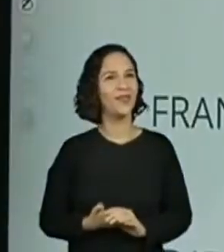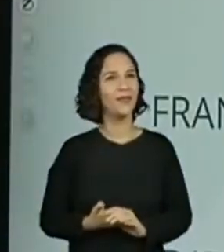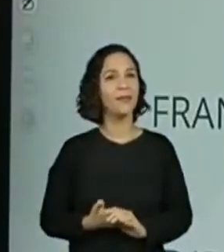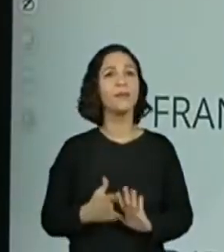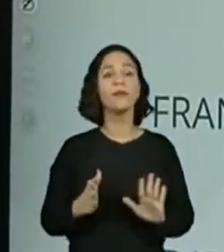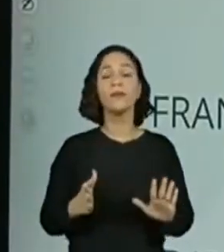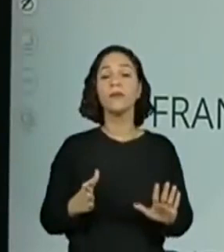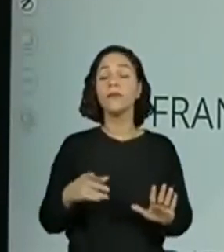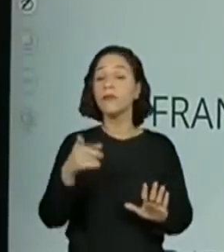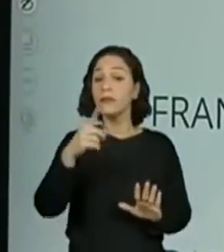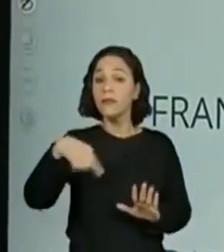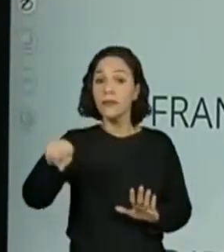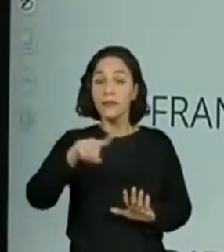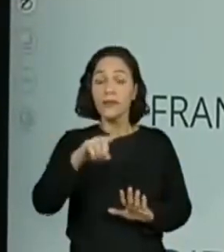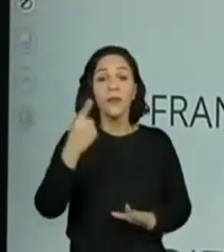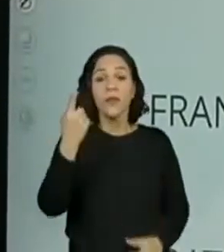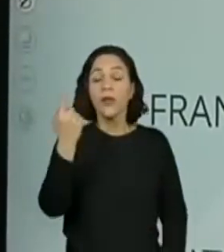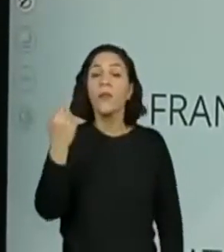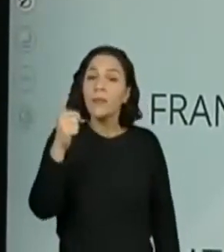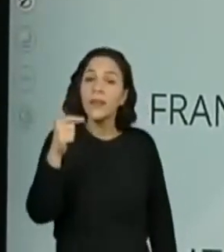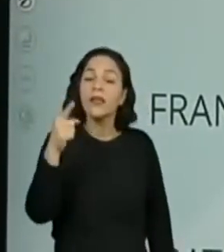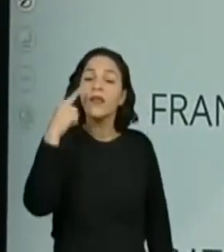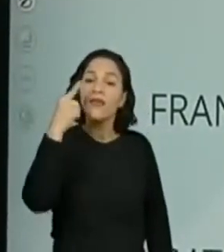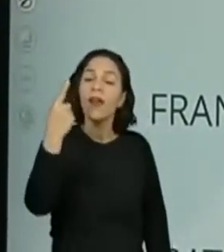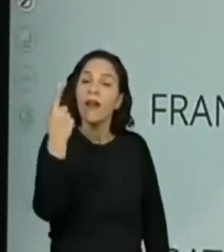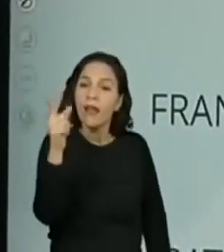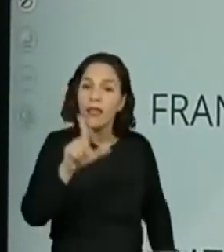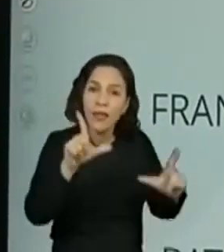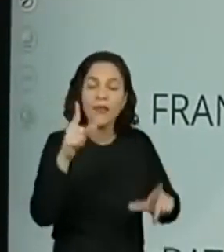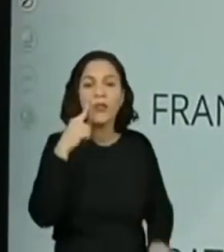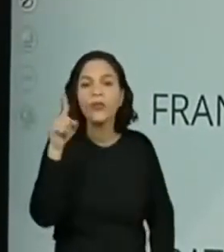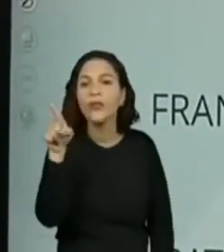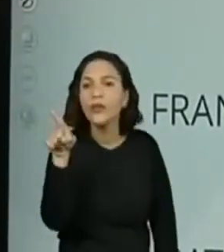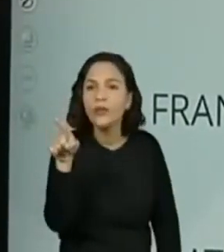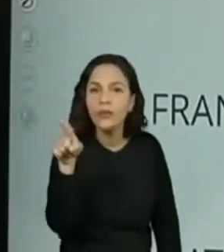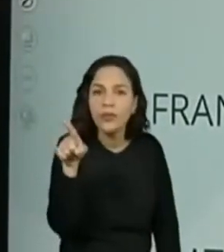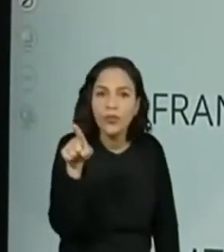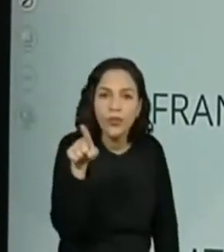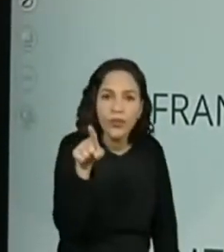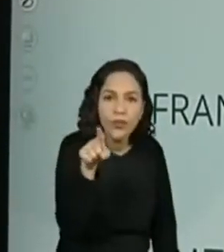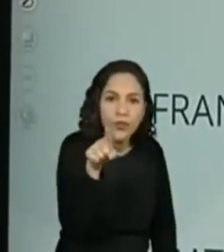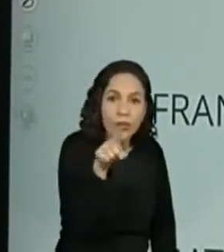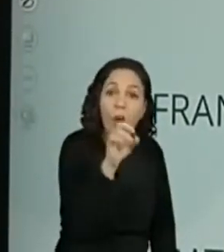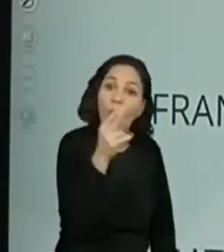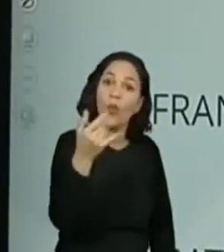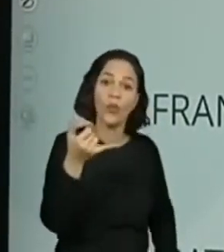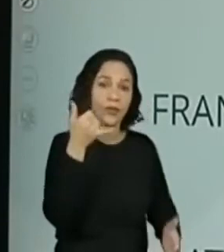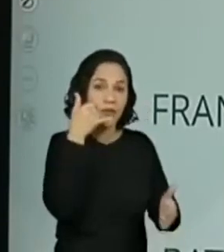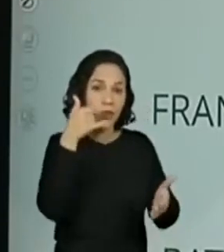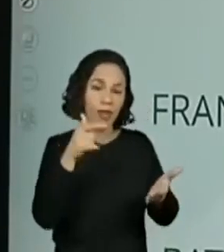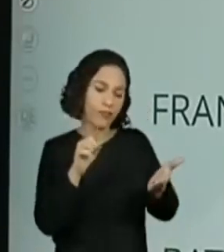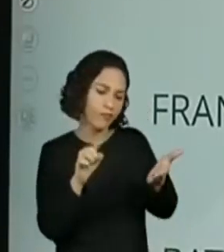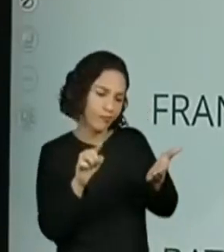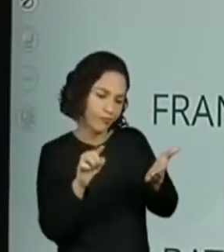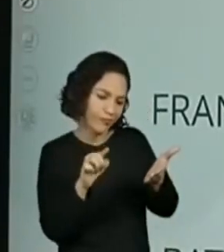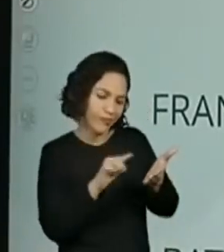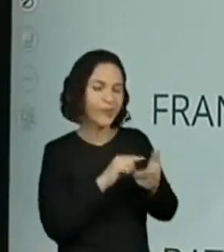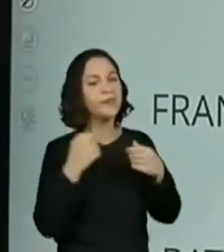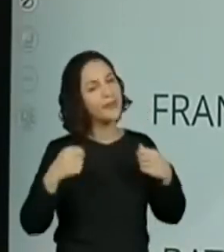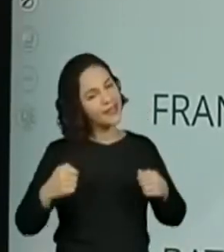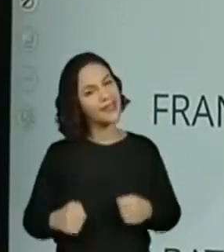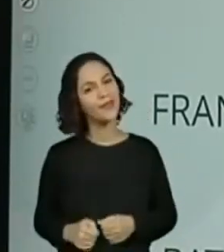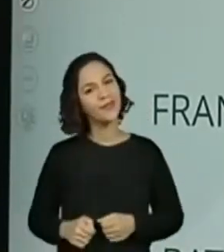não levantou e não passou o dedo ali no arroz com feijão. Quero todo mundo fazendo isso. Agora me